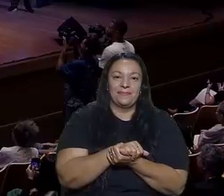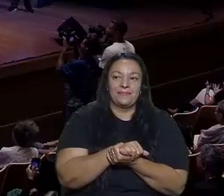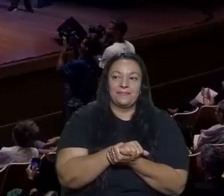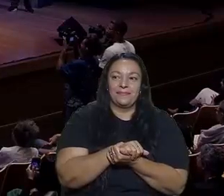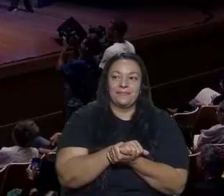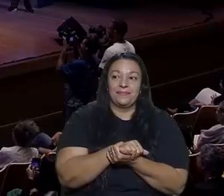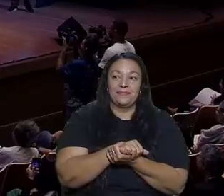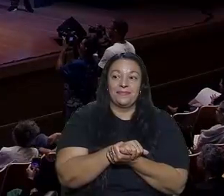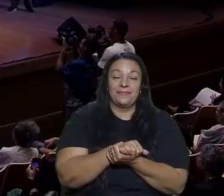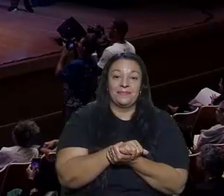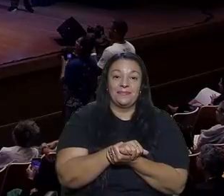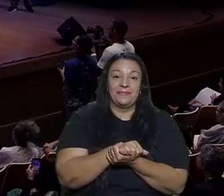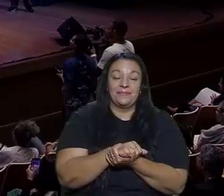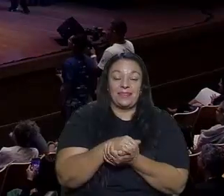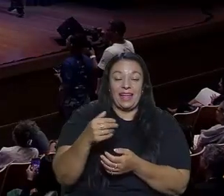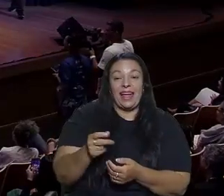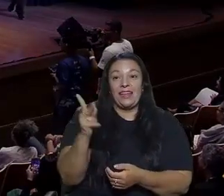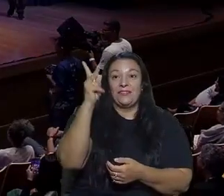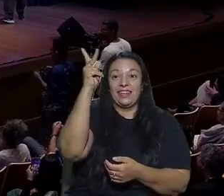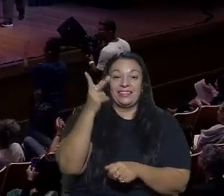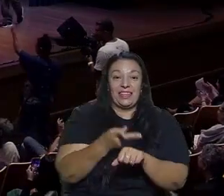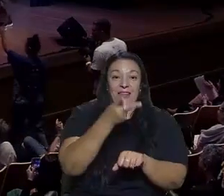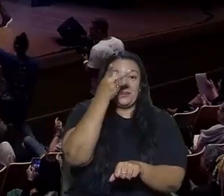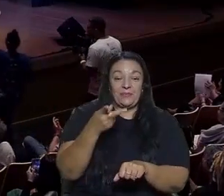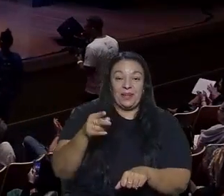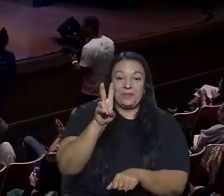Já ganhando prêmios com 5 aninhos.